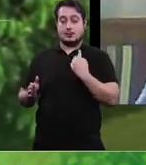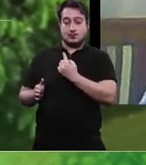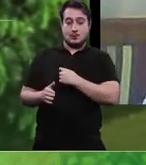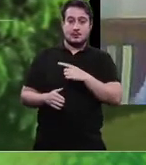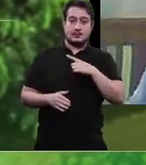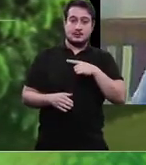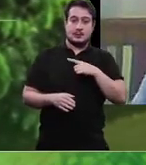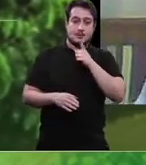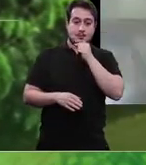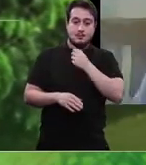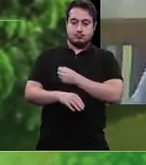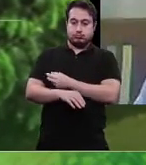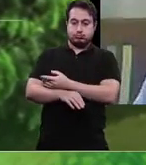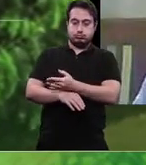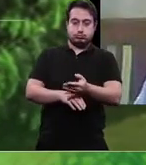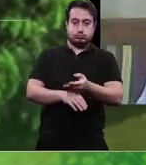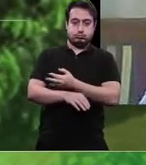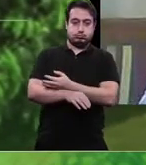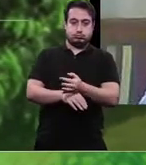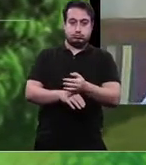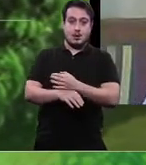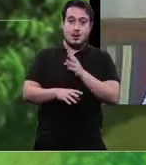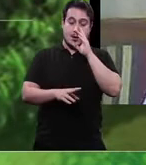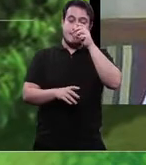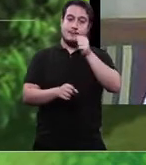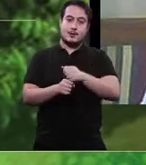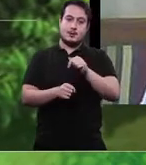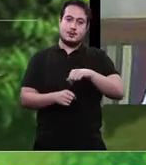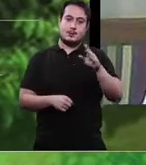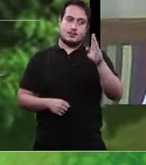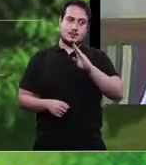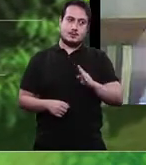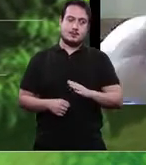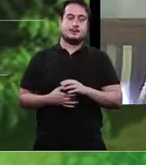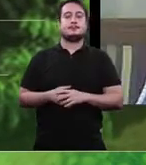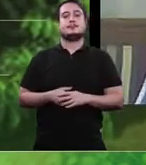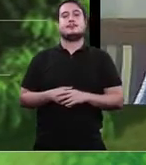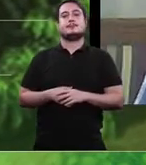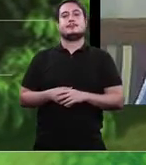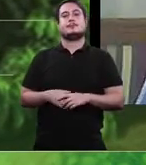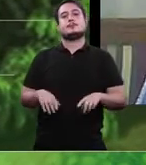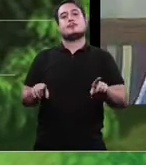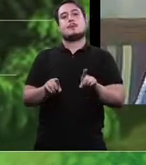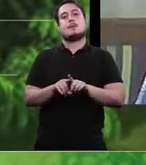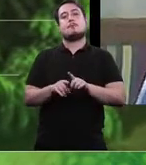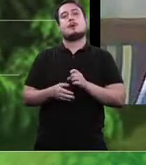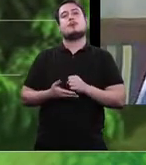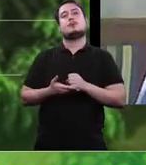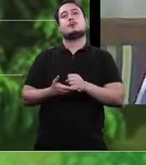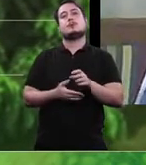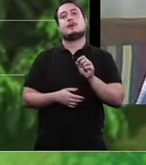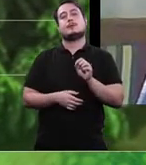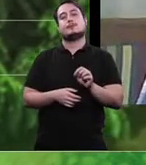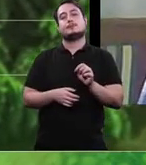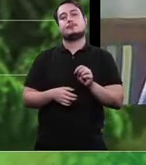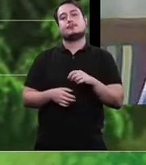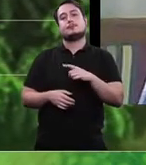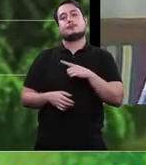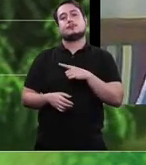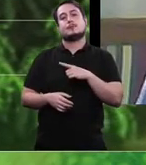suplementação de irrigação muito forte, muito desenvolvida no Brasil, e que isso nos leva a ter